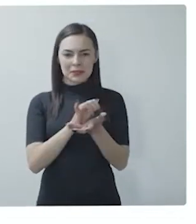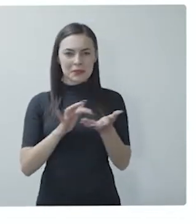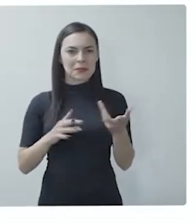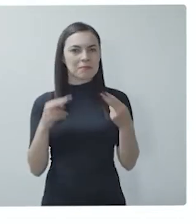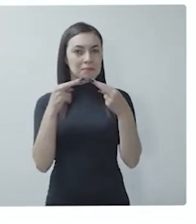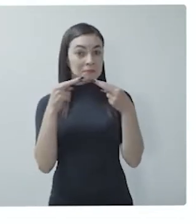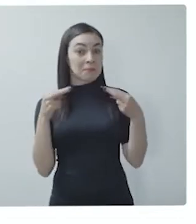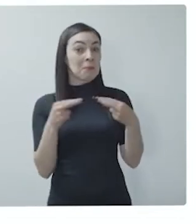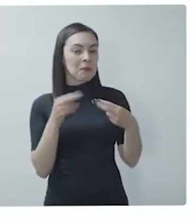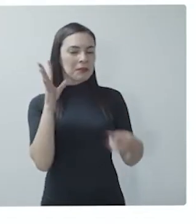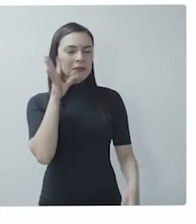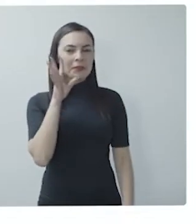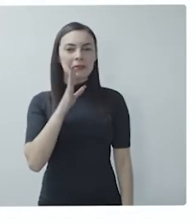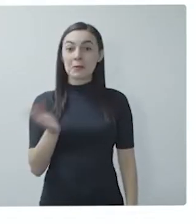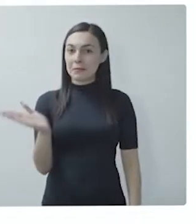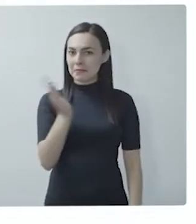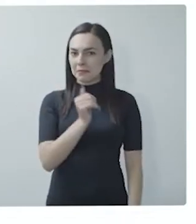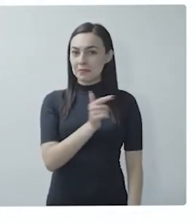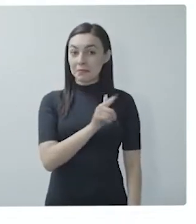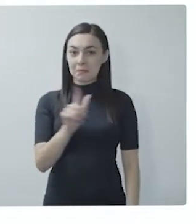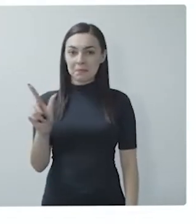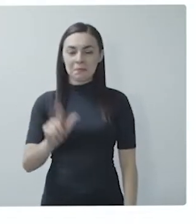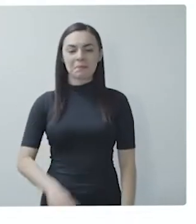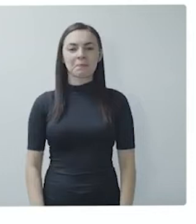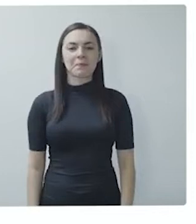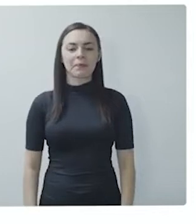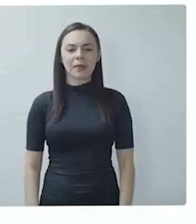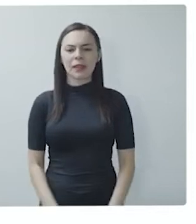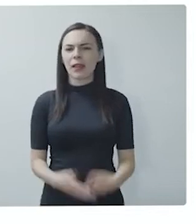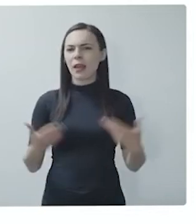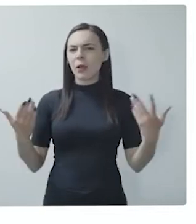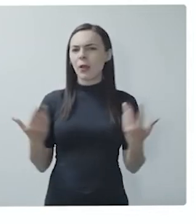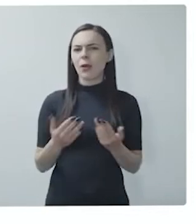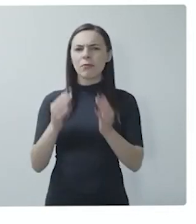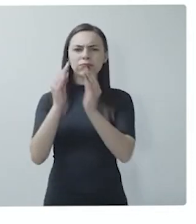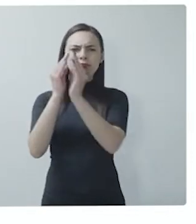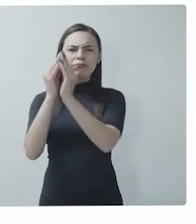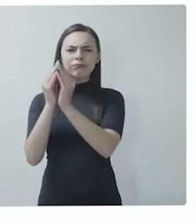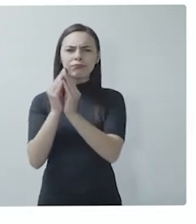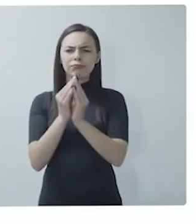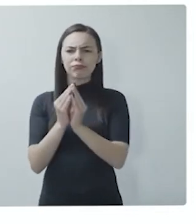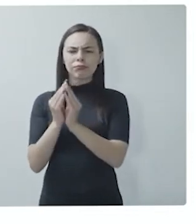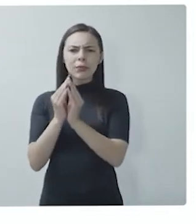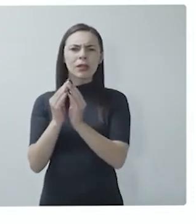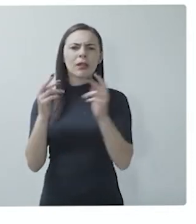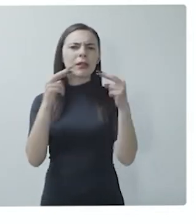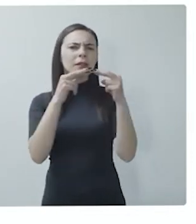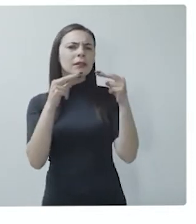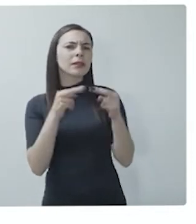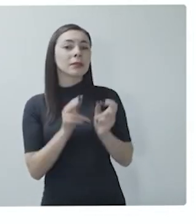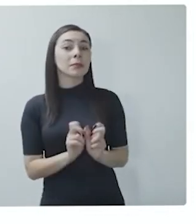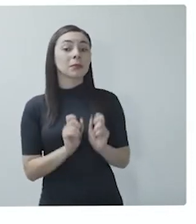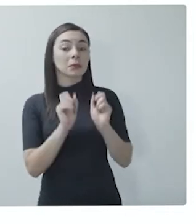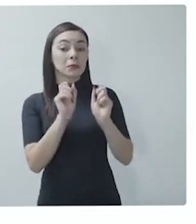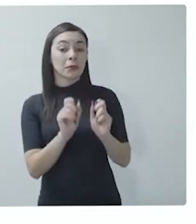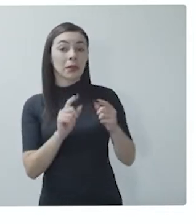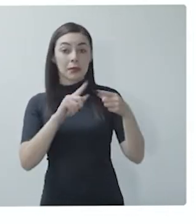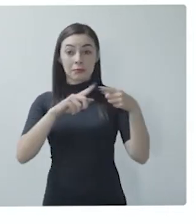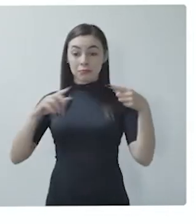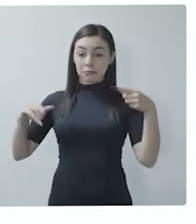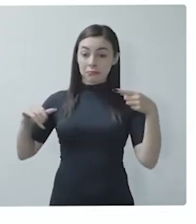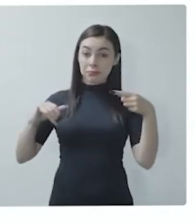bem bacana. Vamos lá para a próxima. O que rima com balão? É